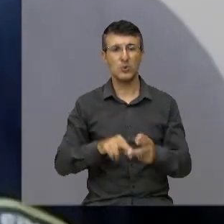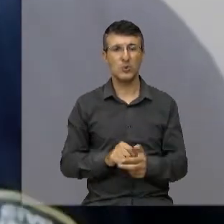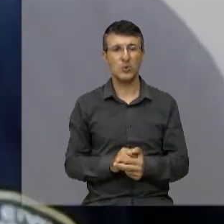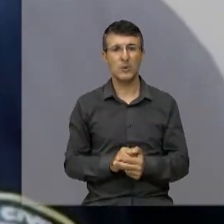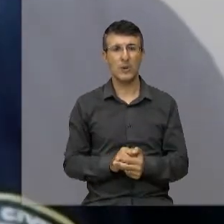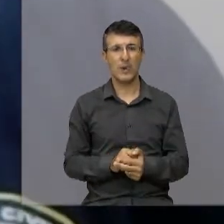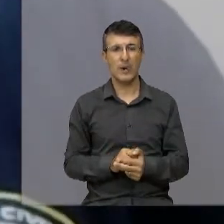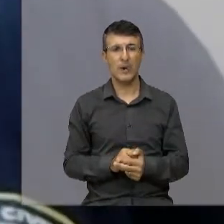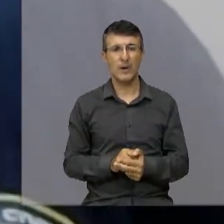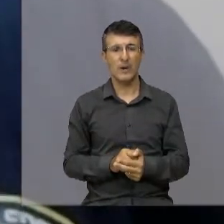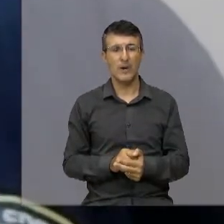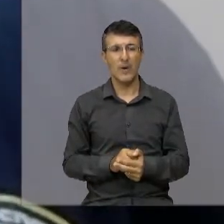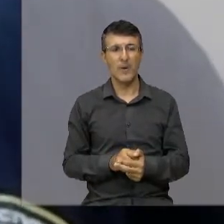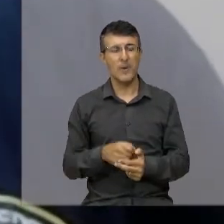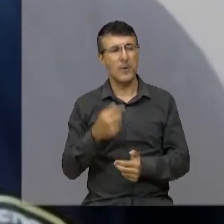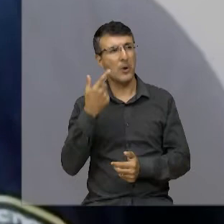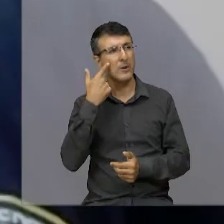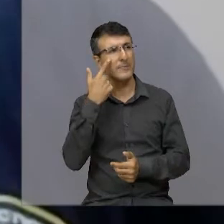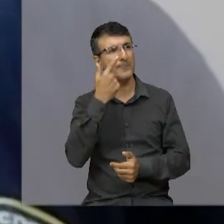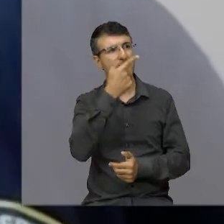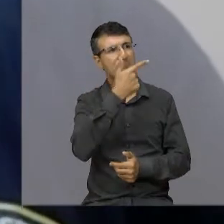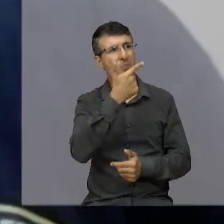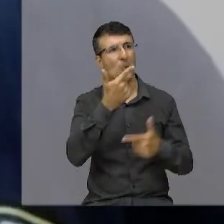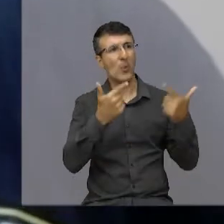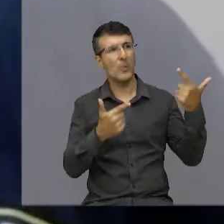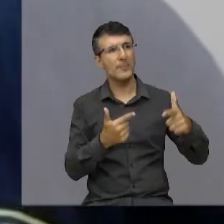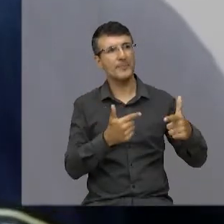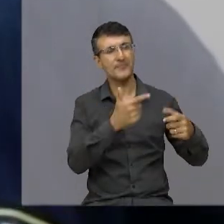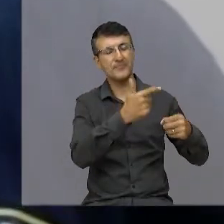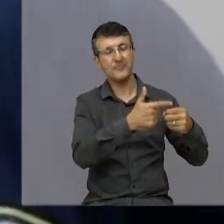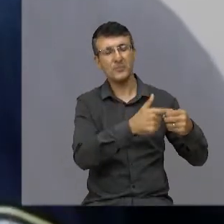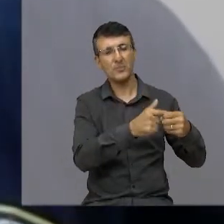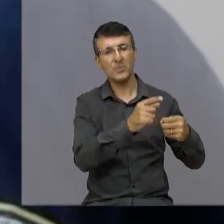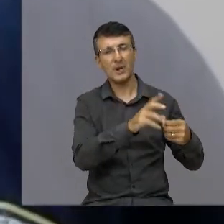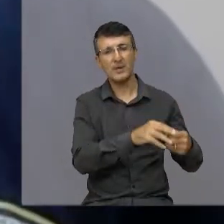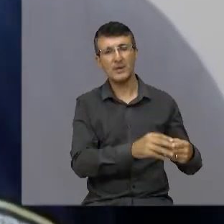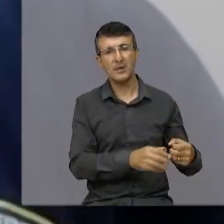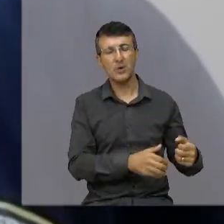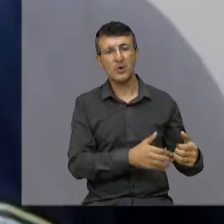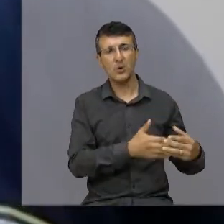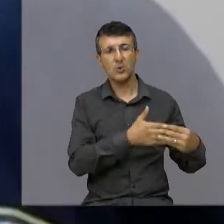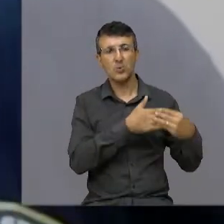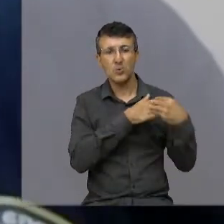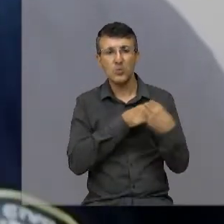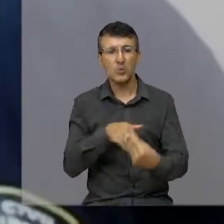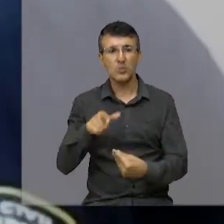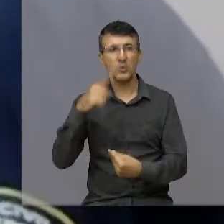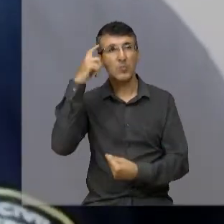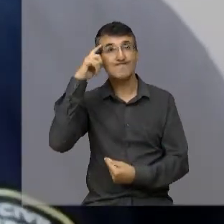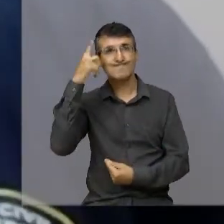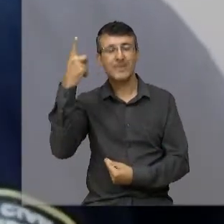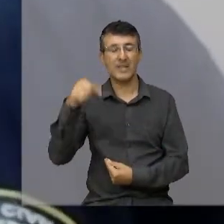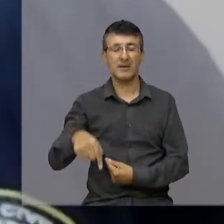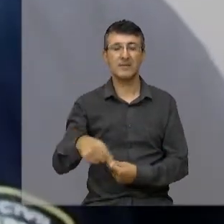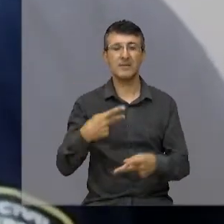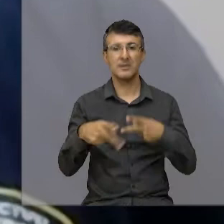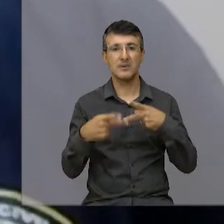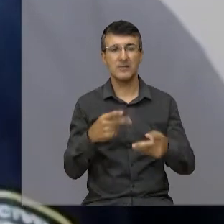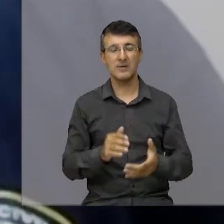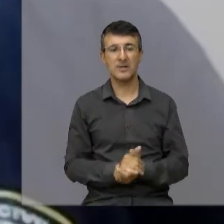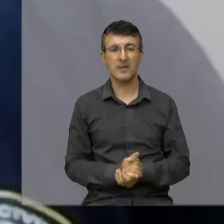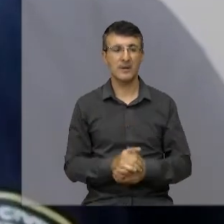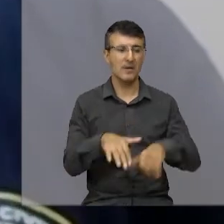Campos, tivemos uma longa conversa com a doutora Márcia Loureiro, com a doutora Cíntia,